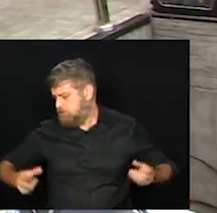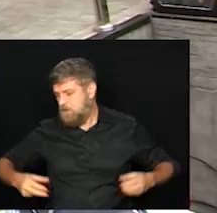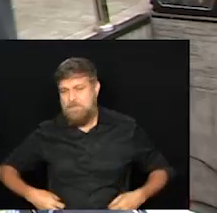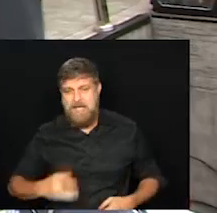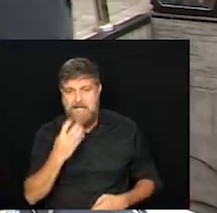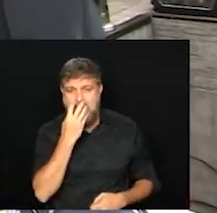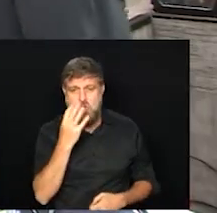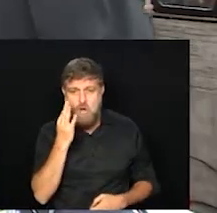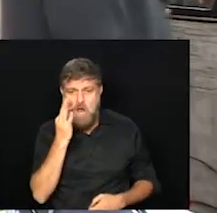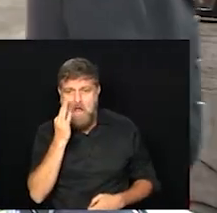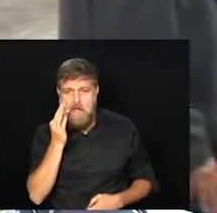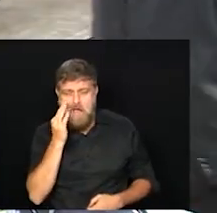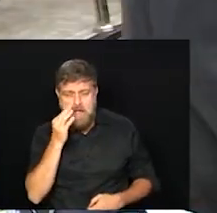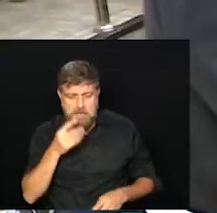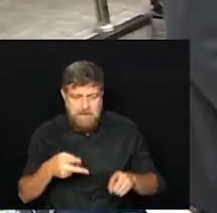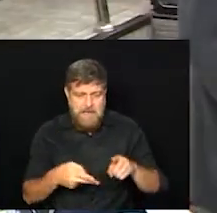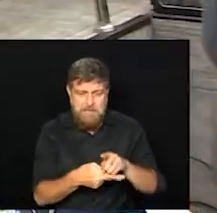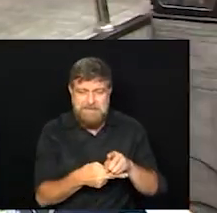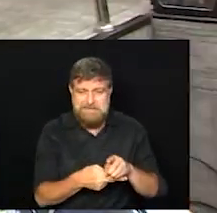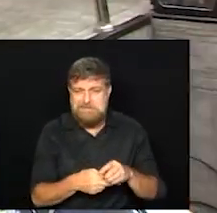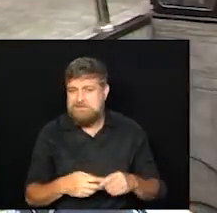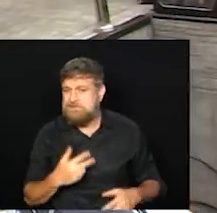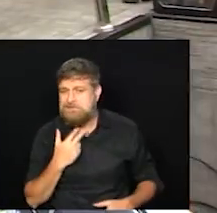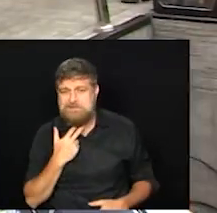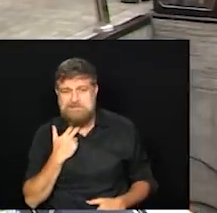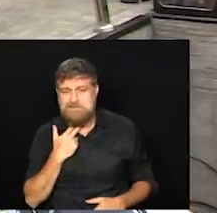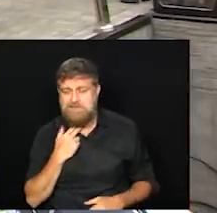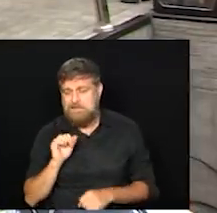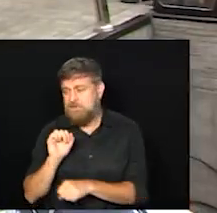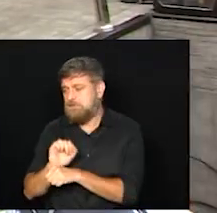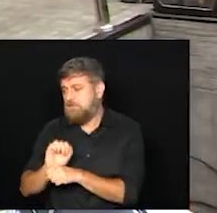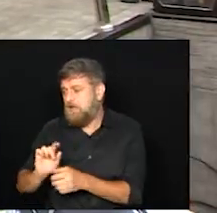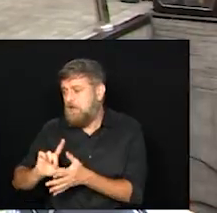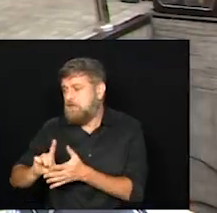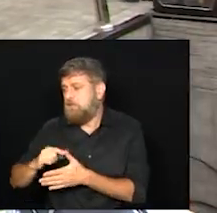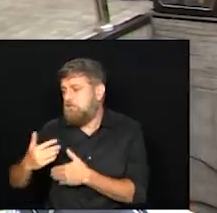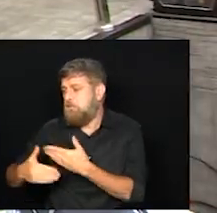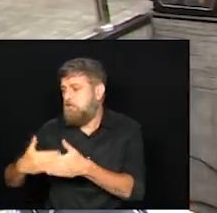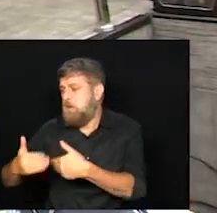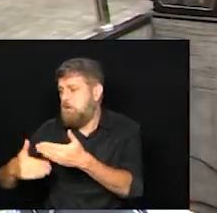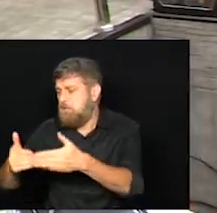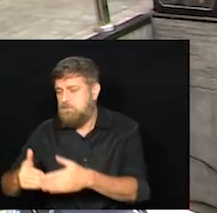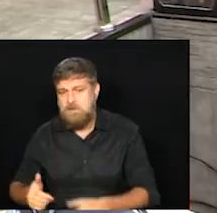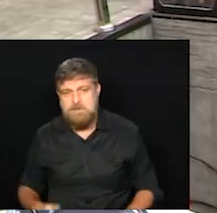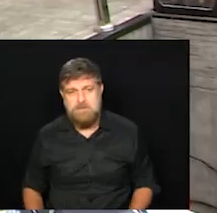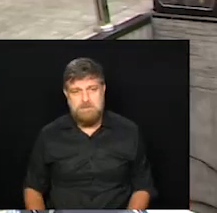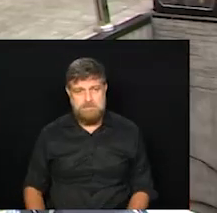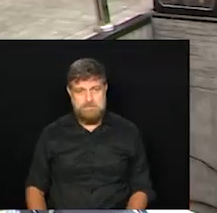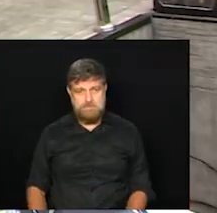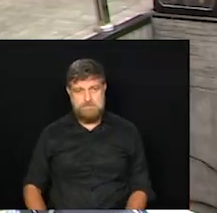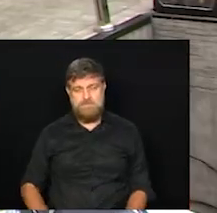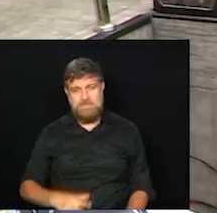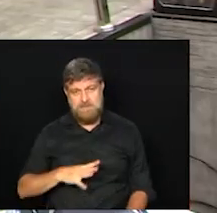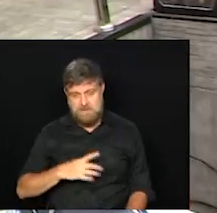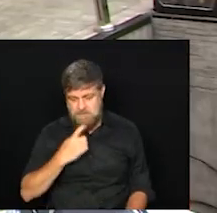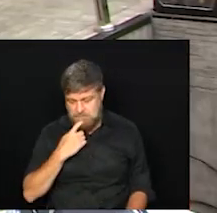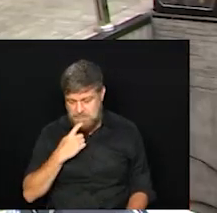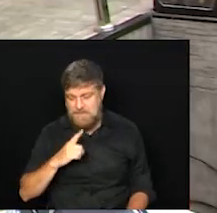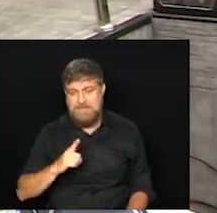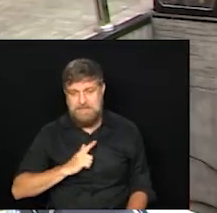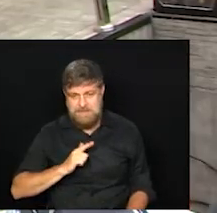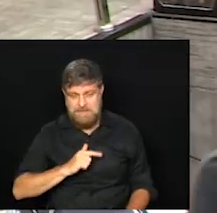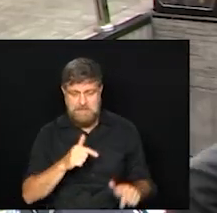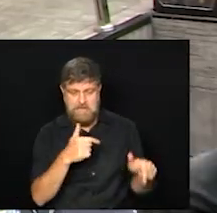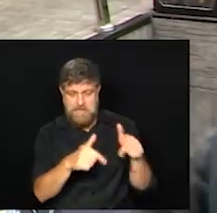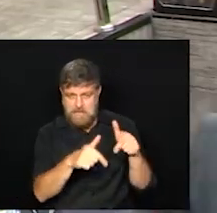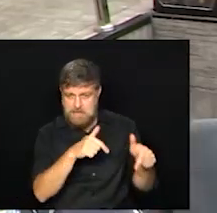para fazer. Então, ele acaba ficando em segunda instância, não em primeira. E o município existe esse serviço,